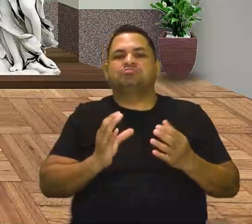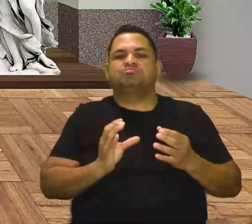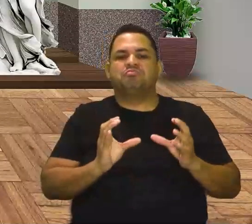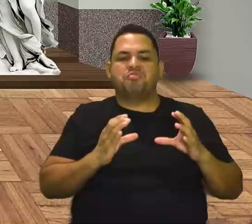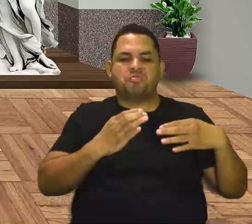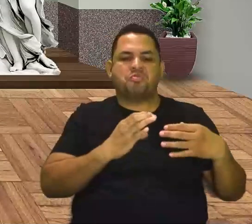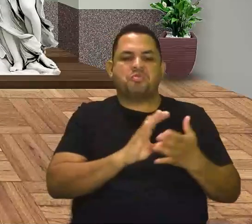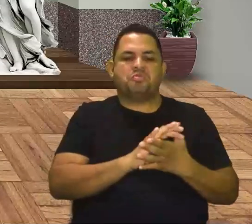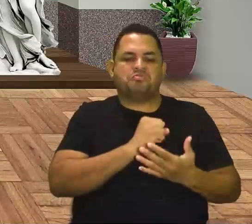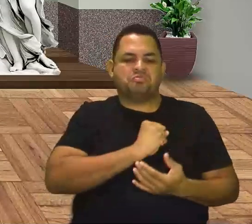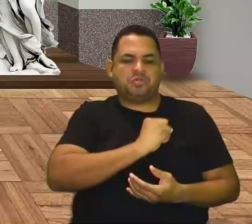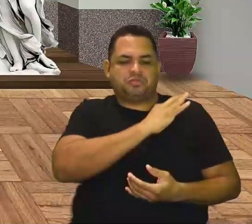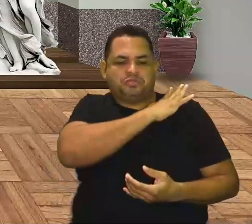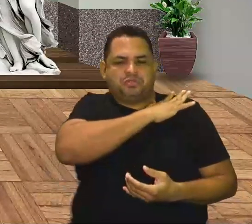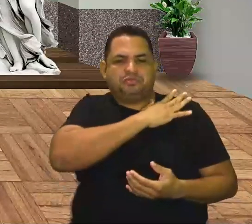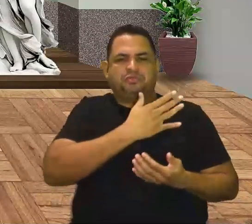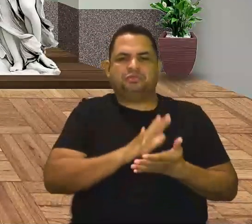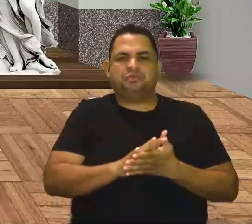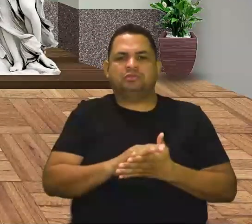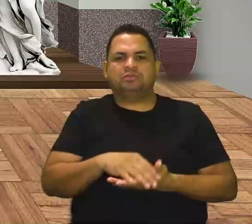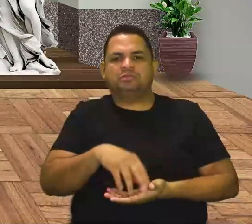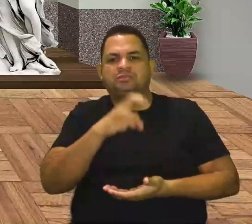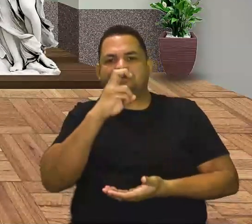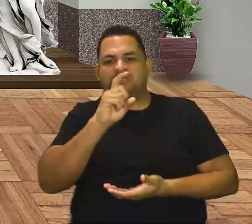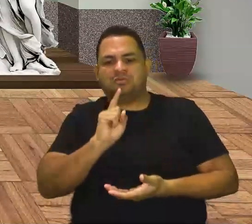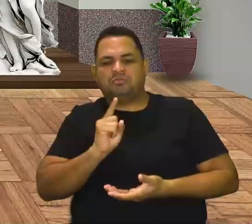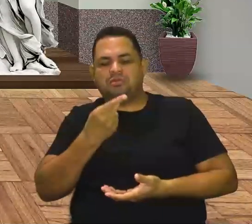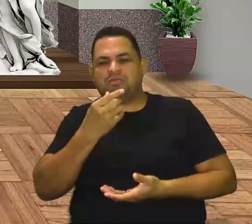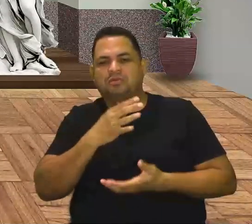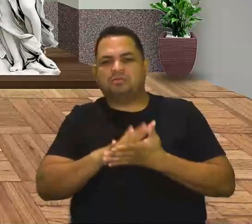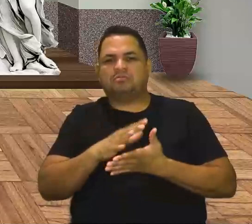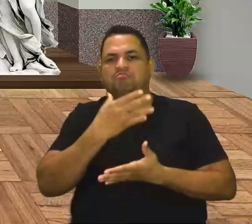nós temos um exército com 5.000 homens.